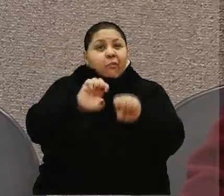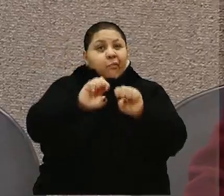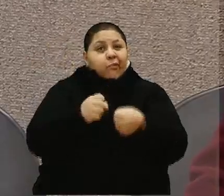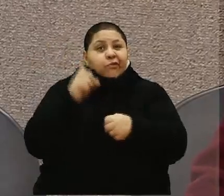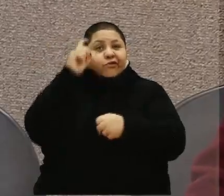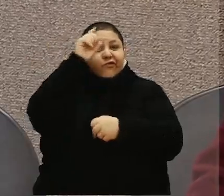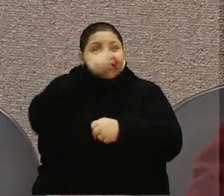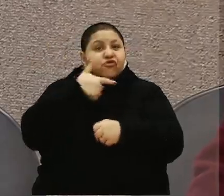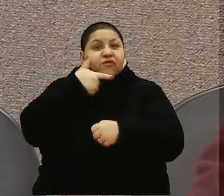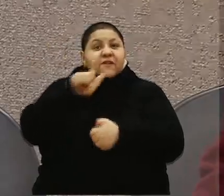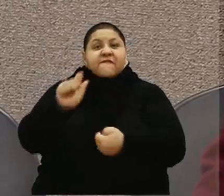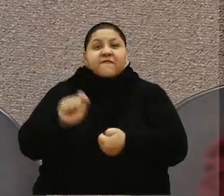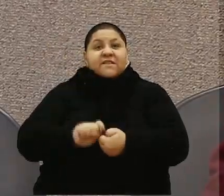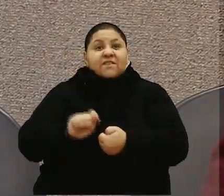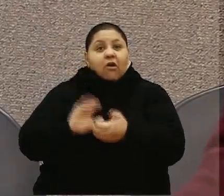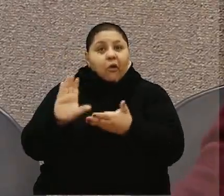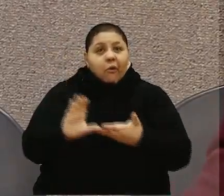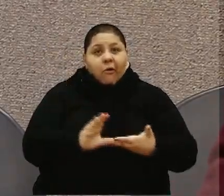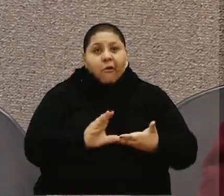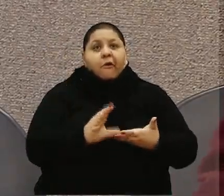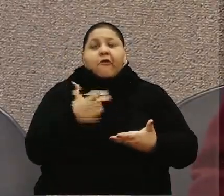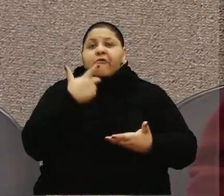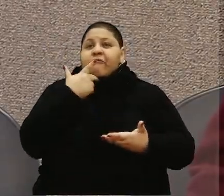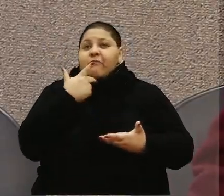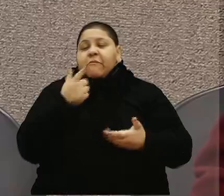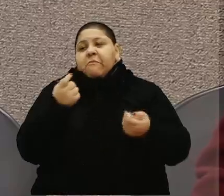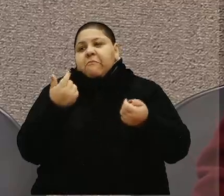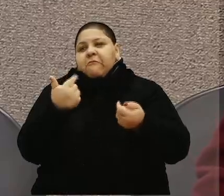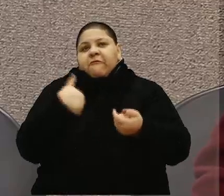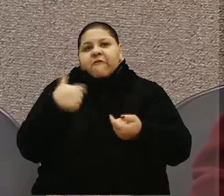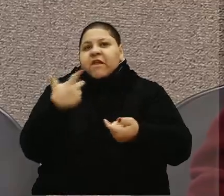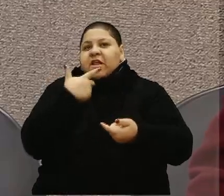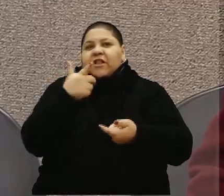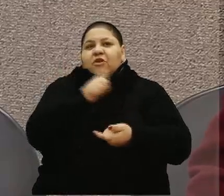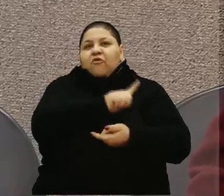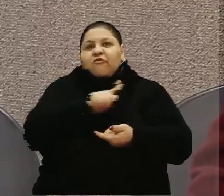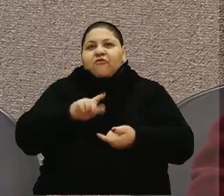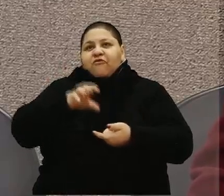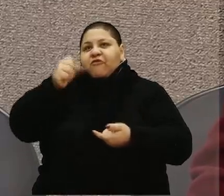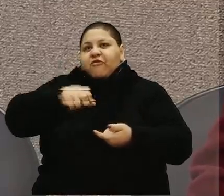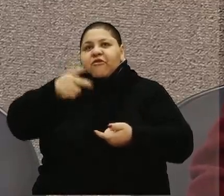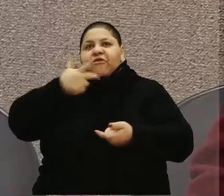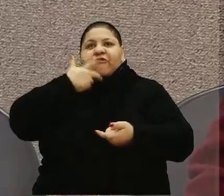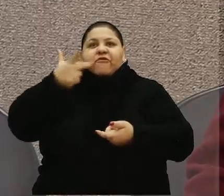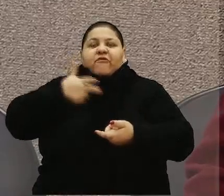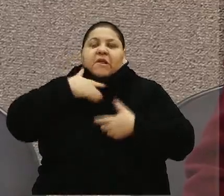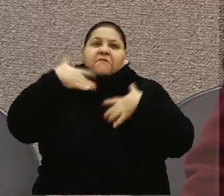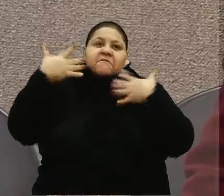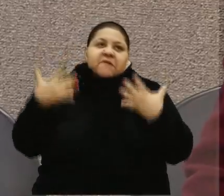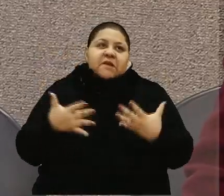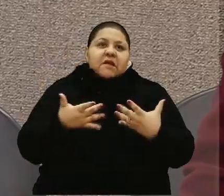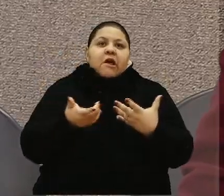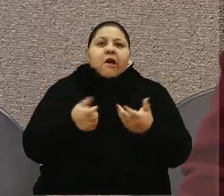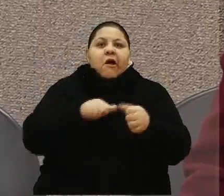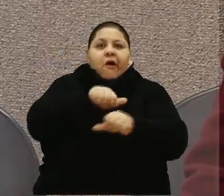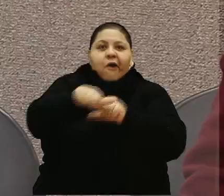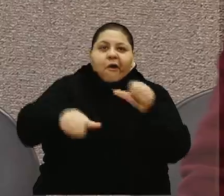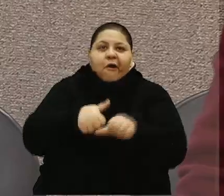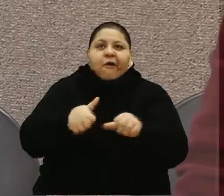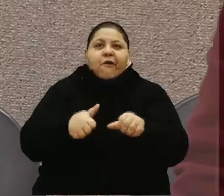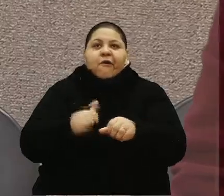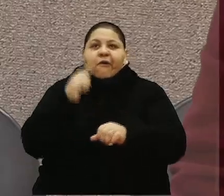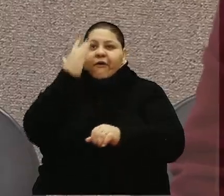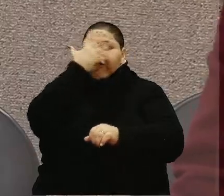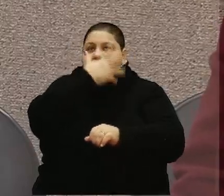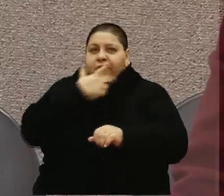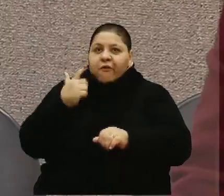conseguir fazer. Para mim, falar sobre o governo Eduardo Leite é falar sobre, enfim, a reforma, está ficando linda, do Instituto